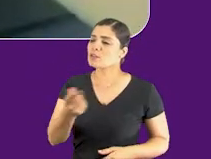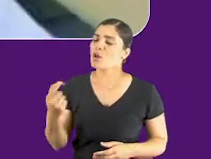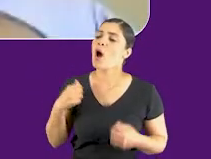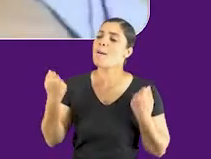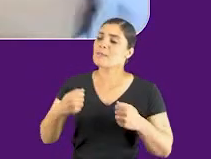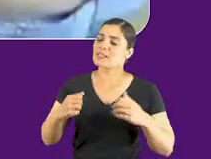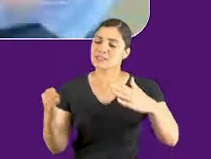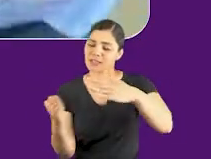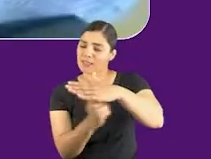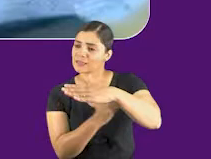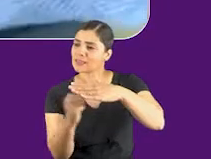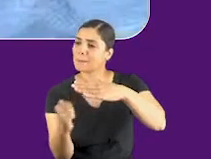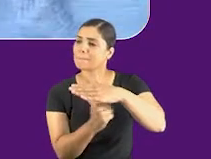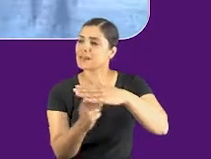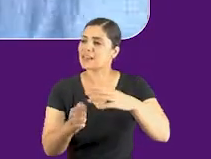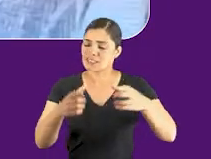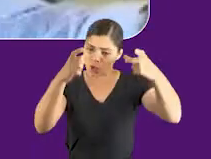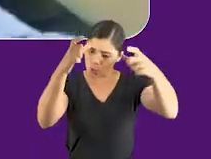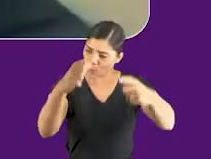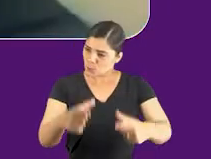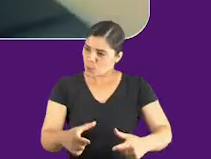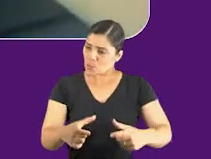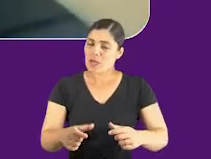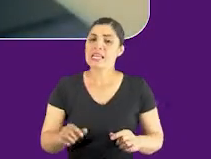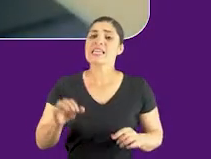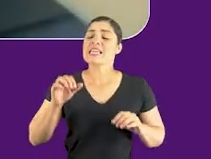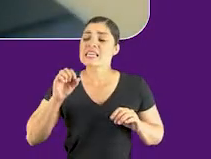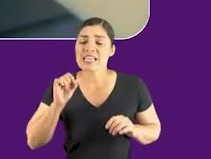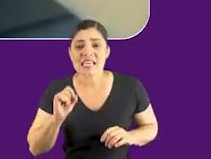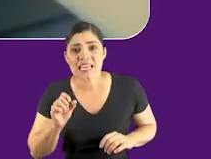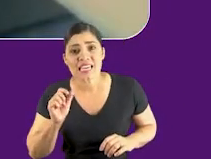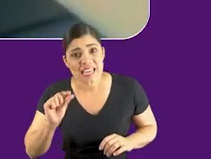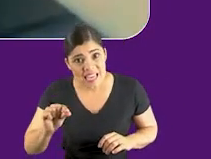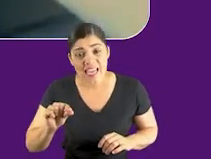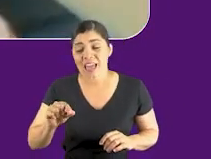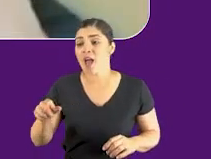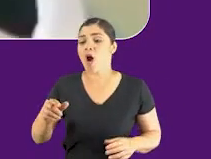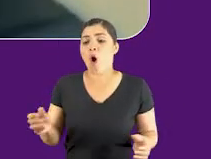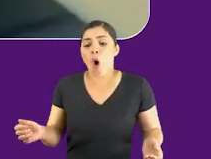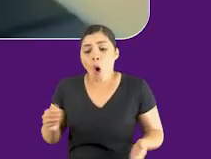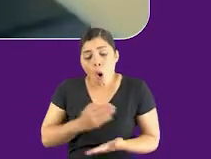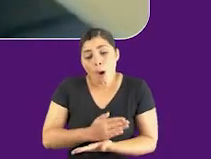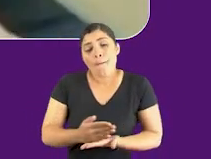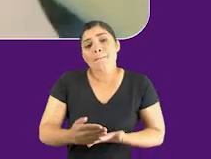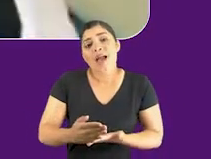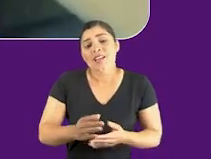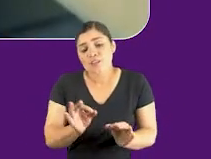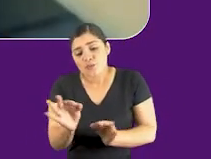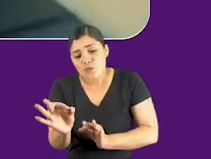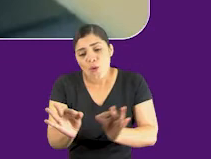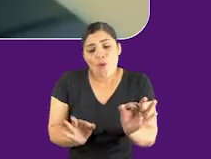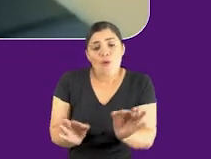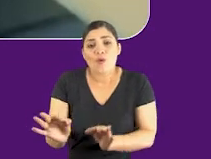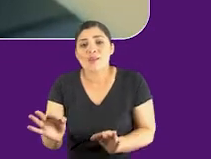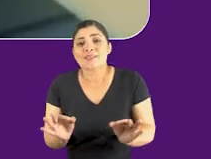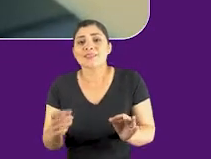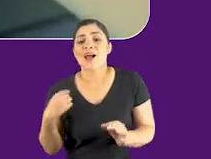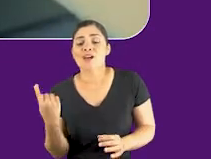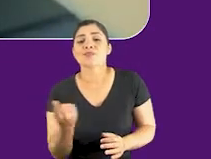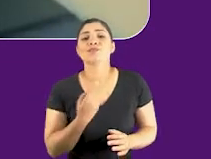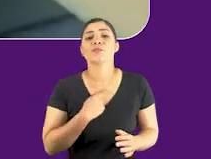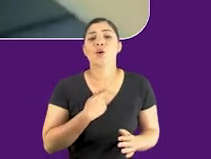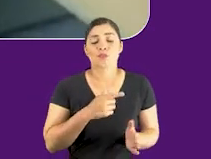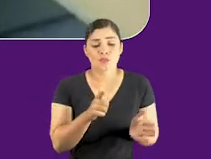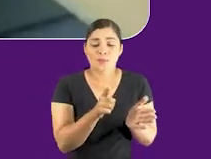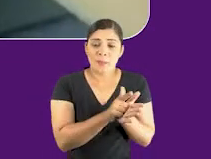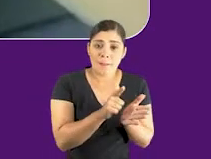que comece a organizar um pouquinho as nossas prioridades os nossos recursos e tudo isso para ter certeza